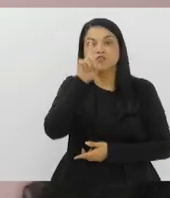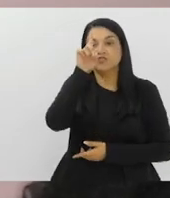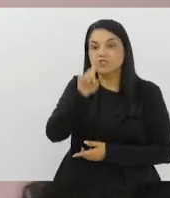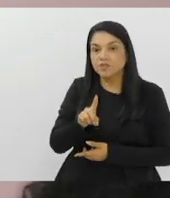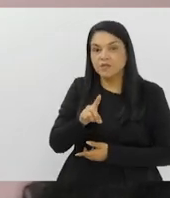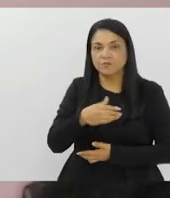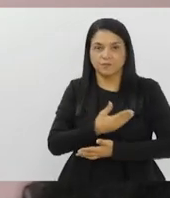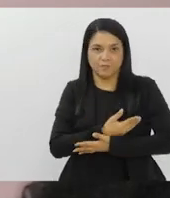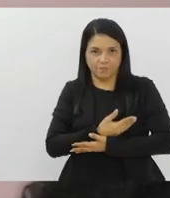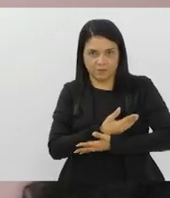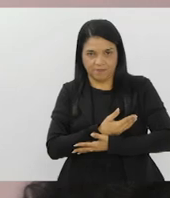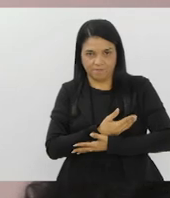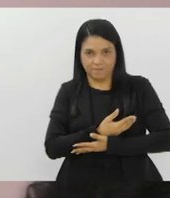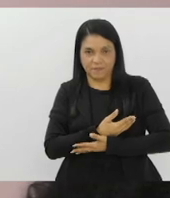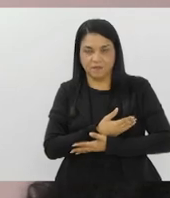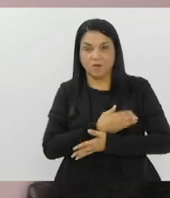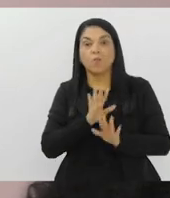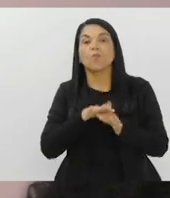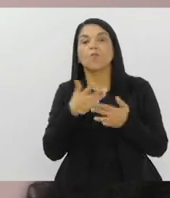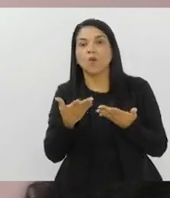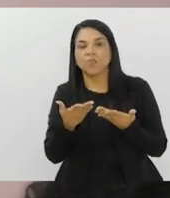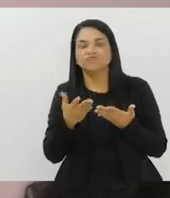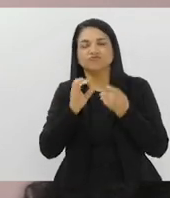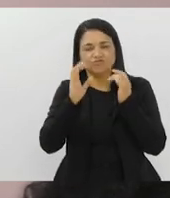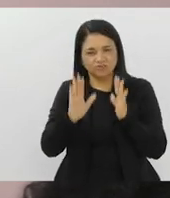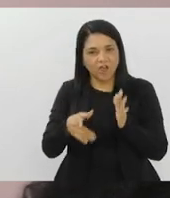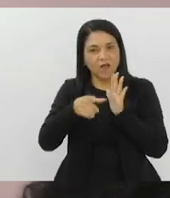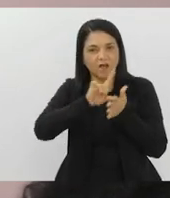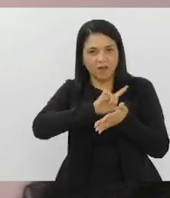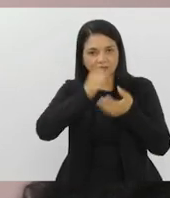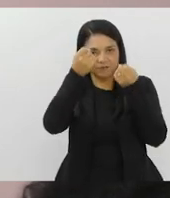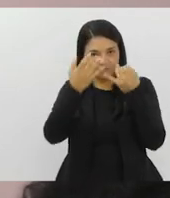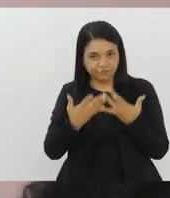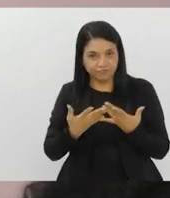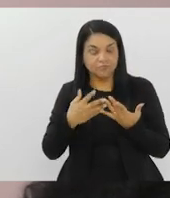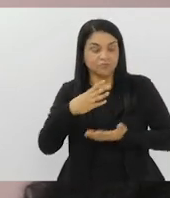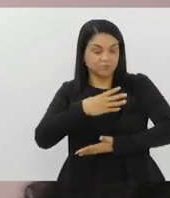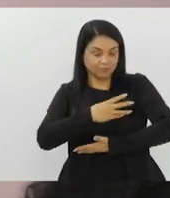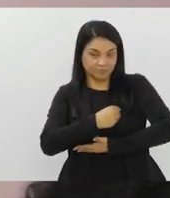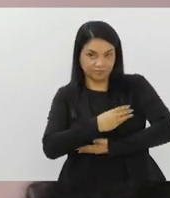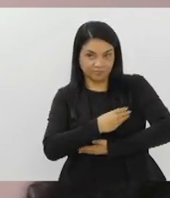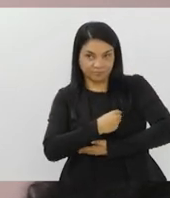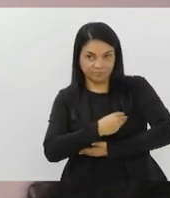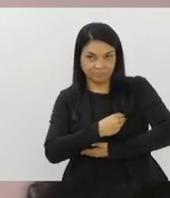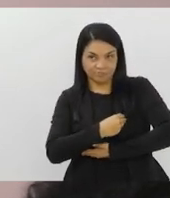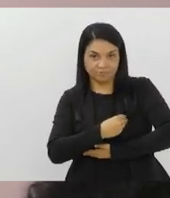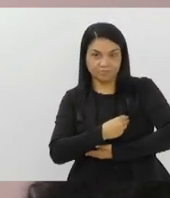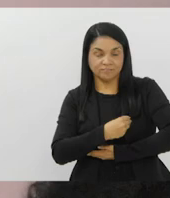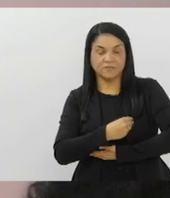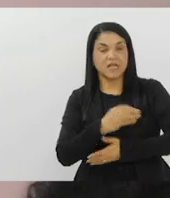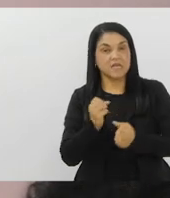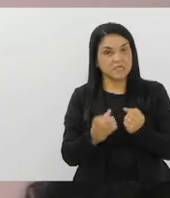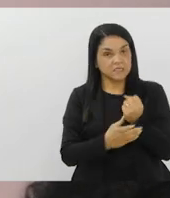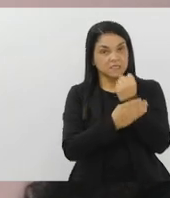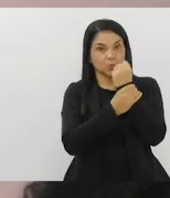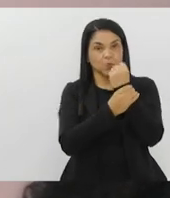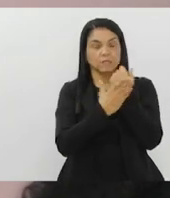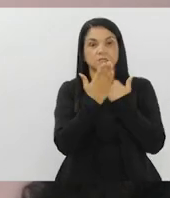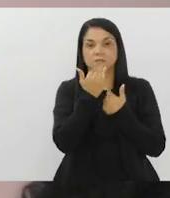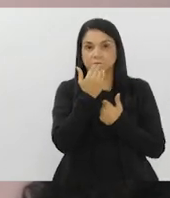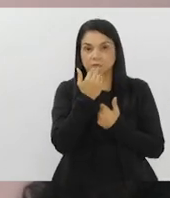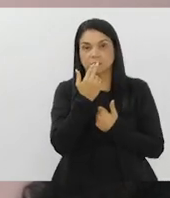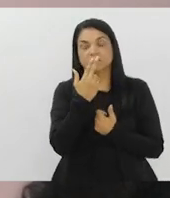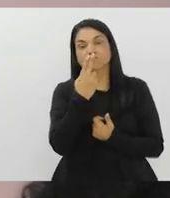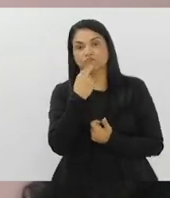É, já foi aqui amplamente dito, né, que o aleitamento materno ele traz a segurança alimentar e